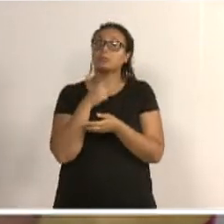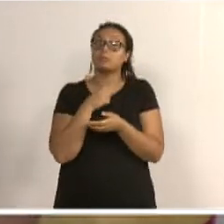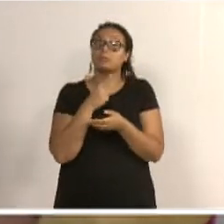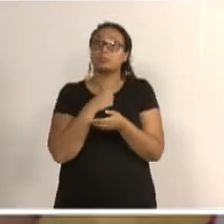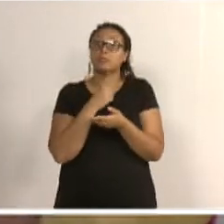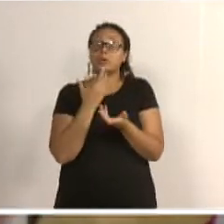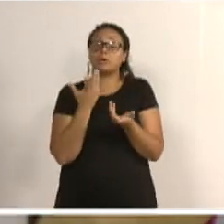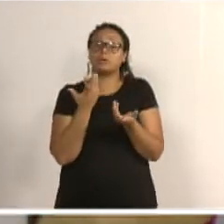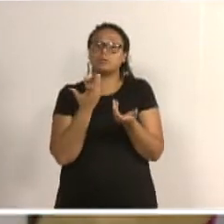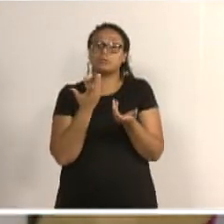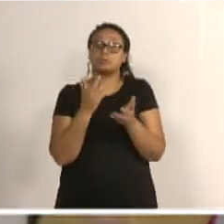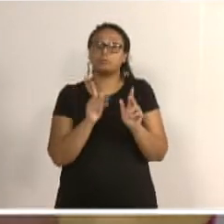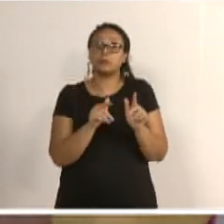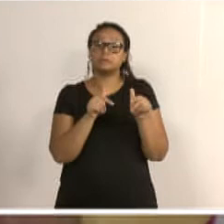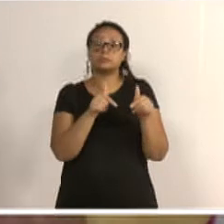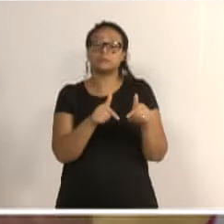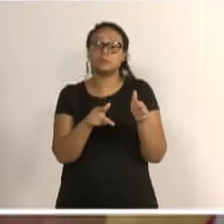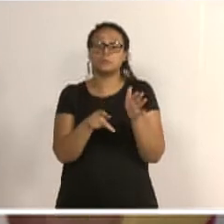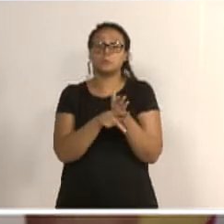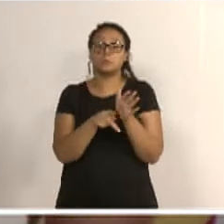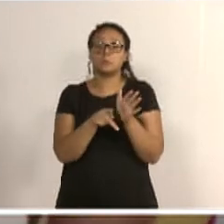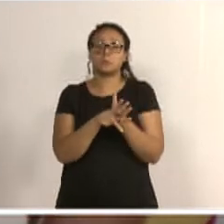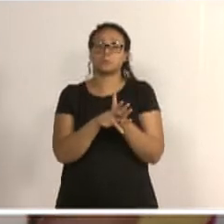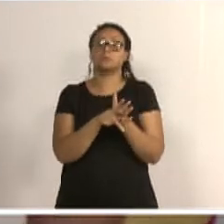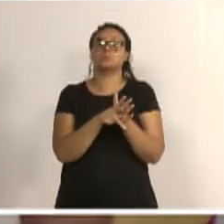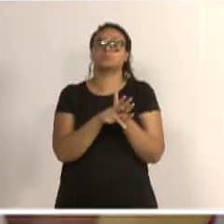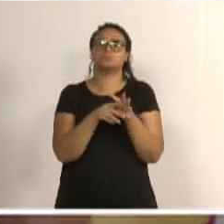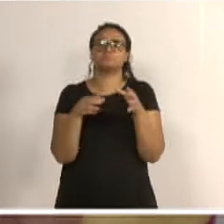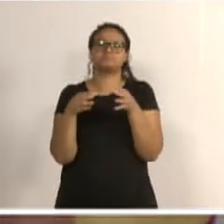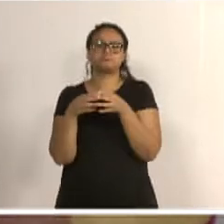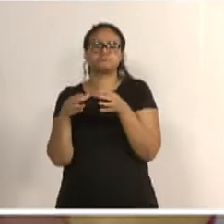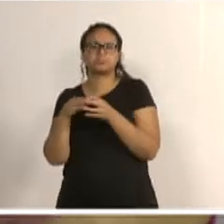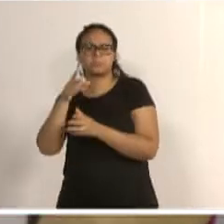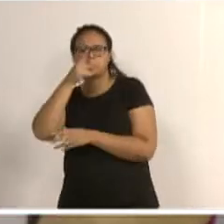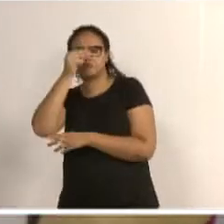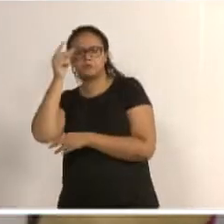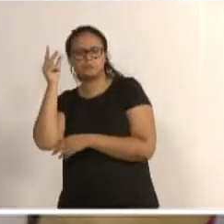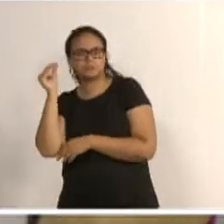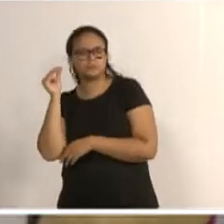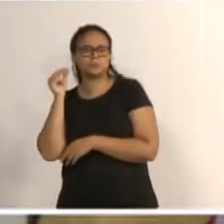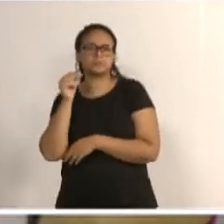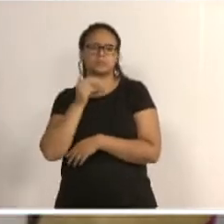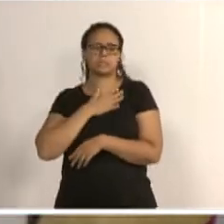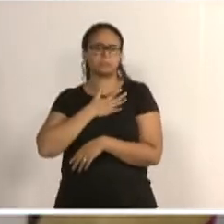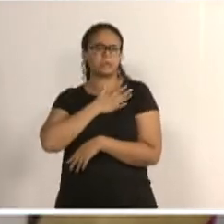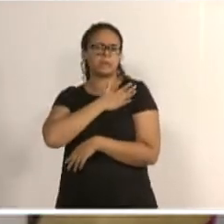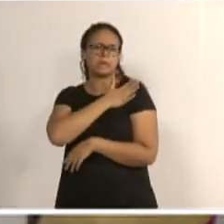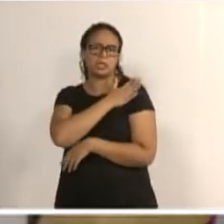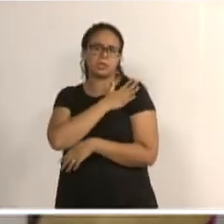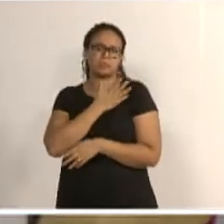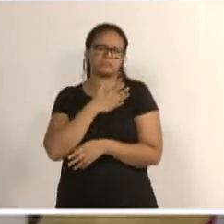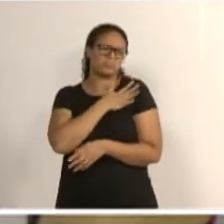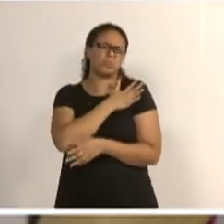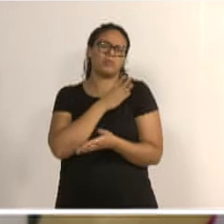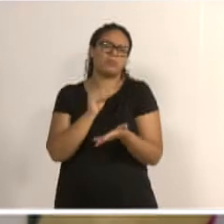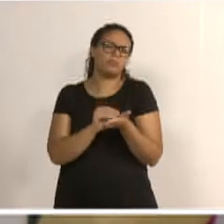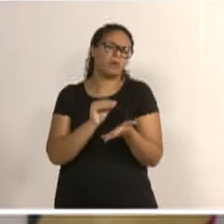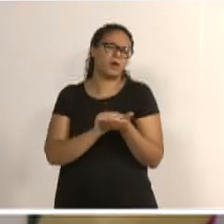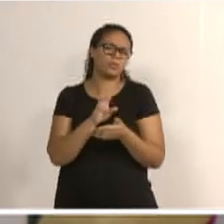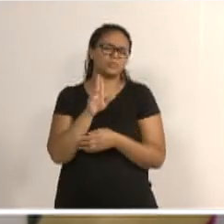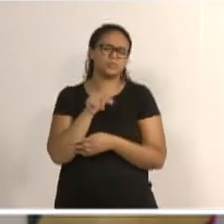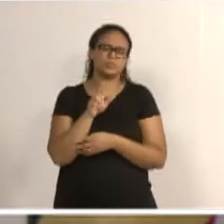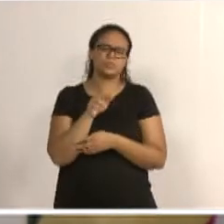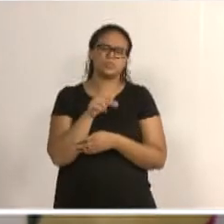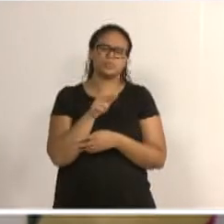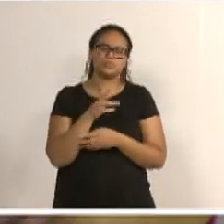parte de órgãos competentes, da prefeitura. O prefeito Napoleão não aparece nesses debates, está só debatendo a